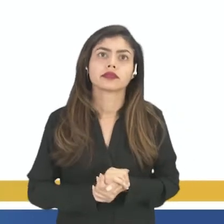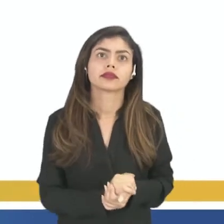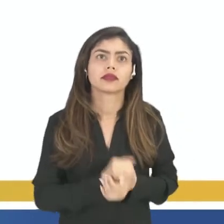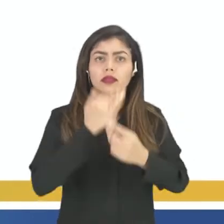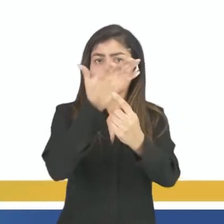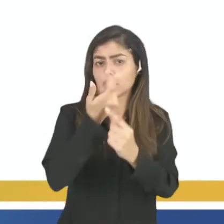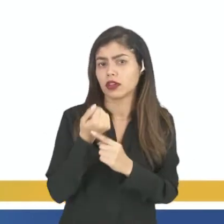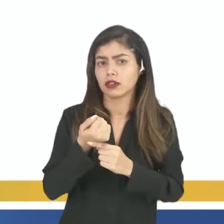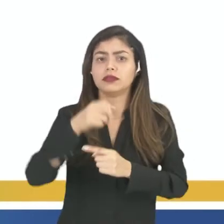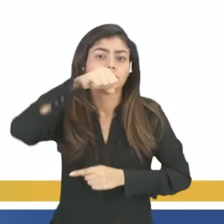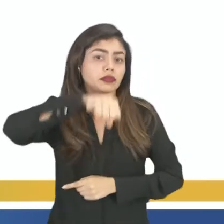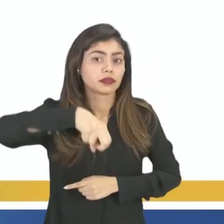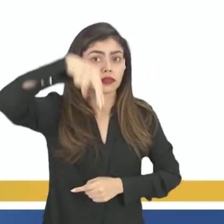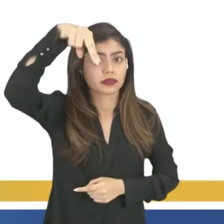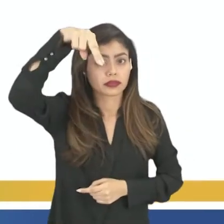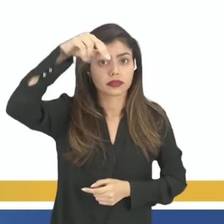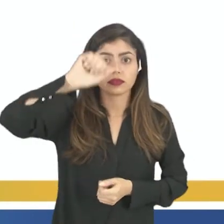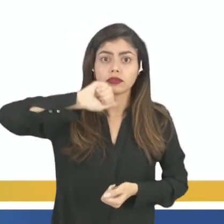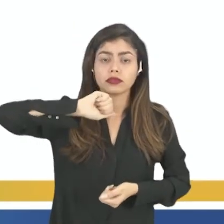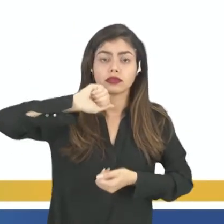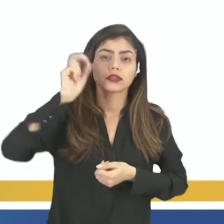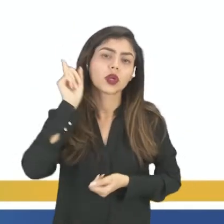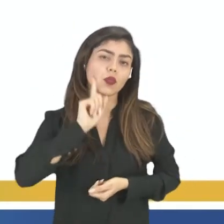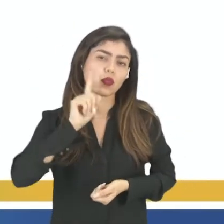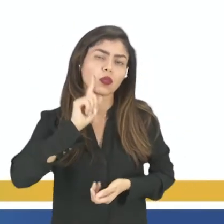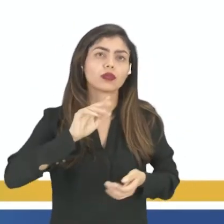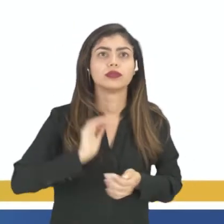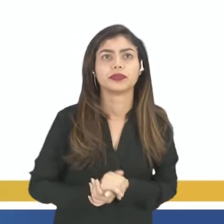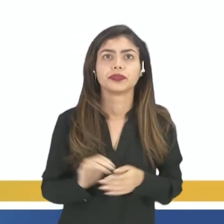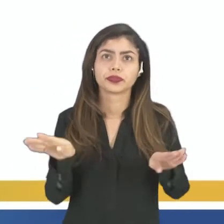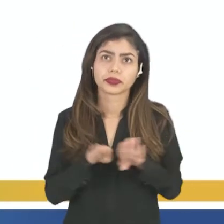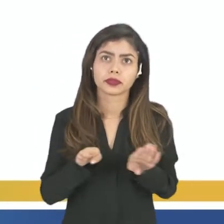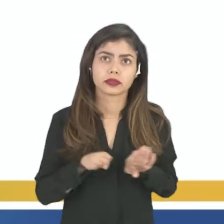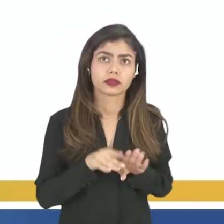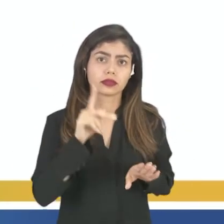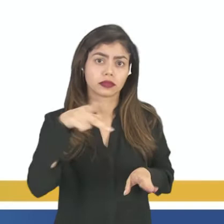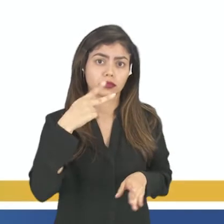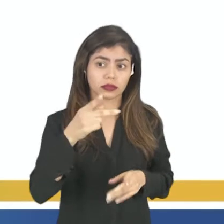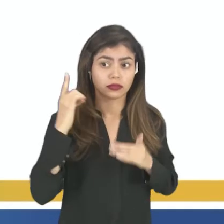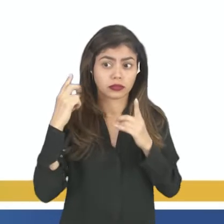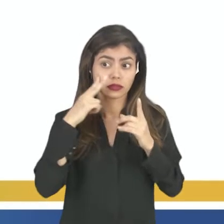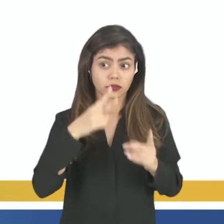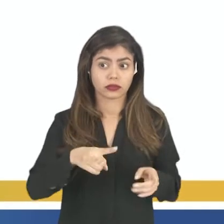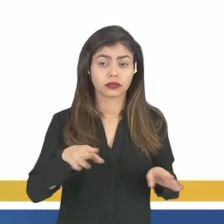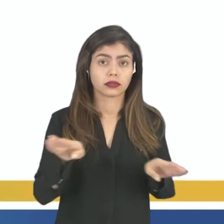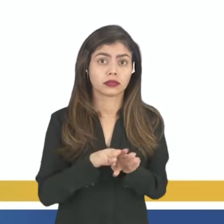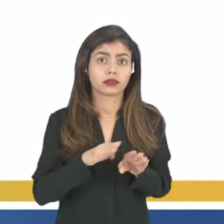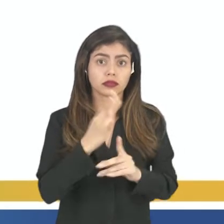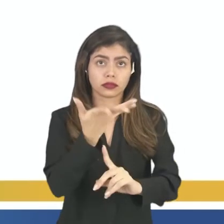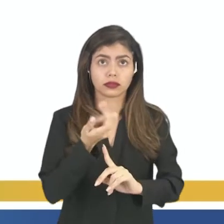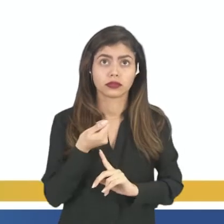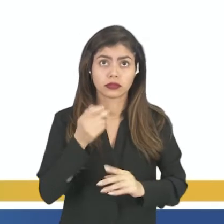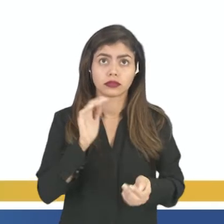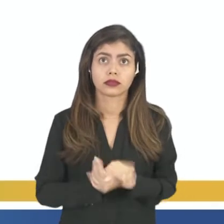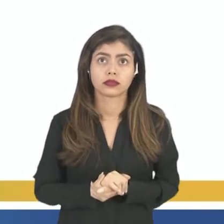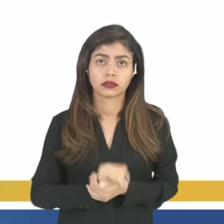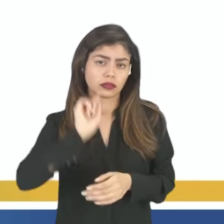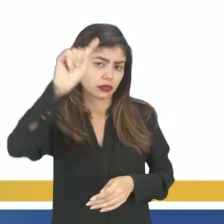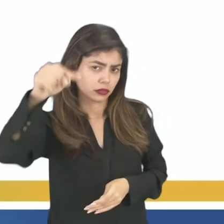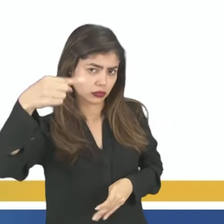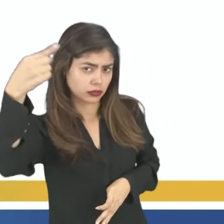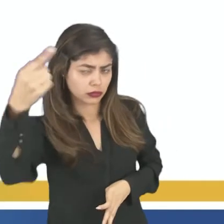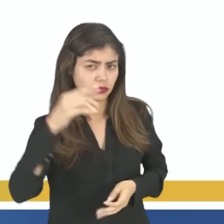artista norte-americano Shimuz Urey decidiu levar a arte do autorretrato além,